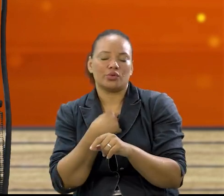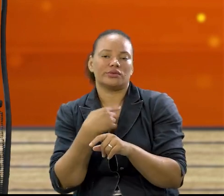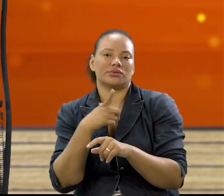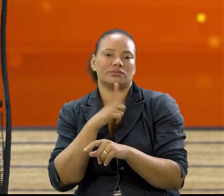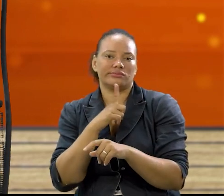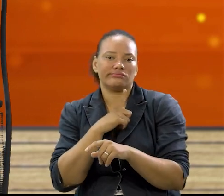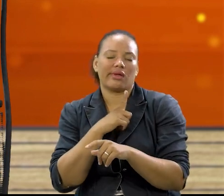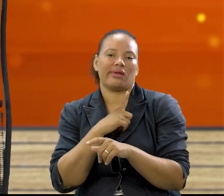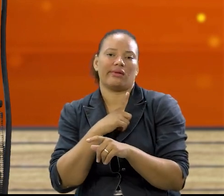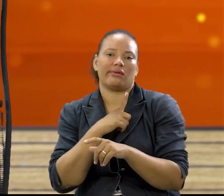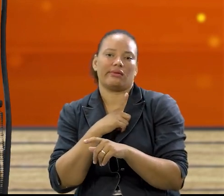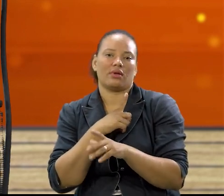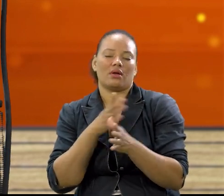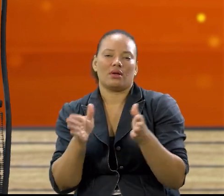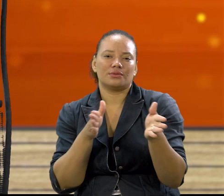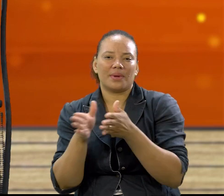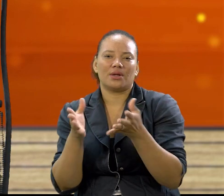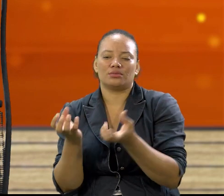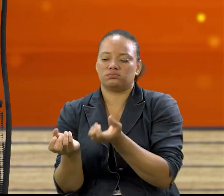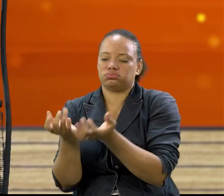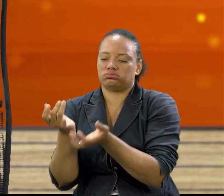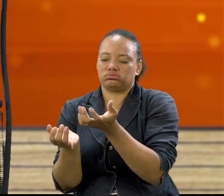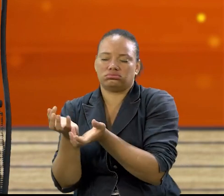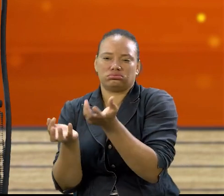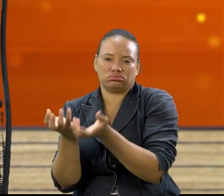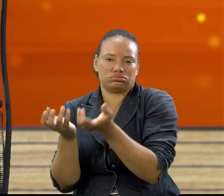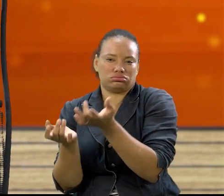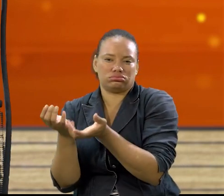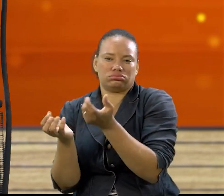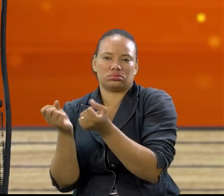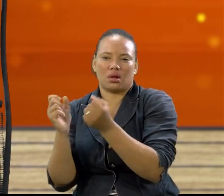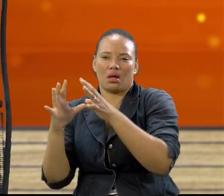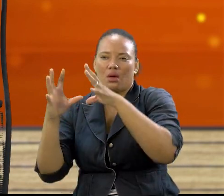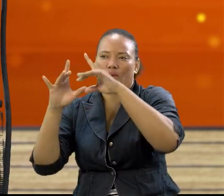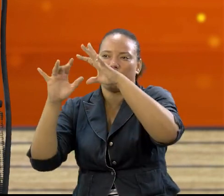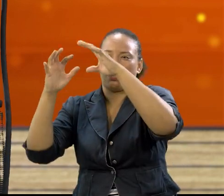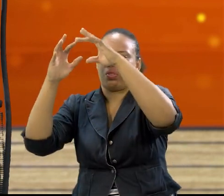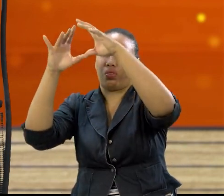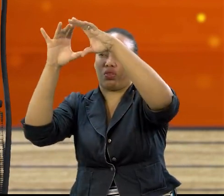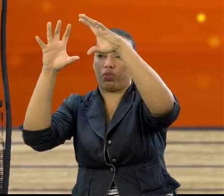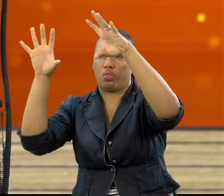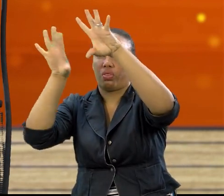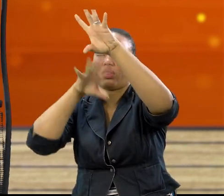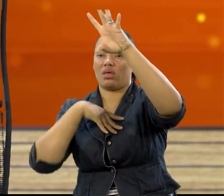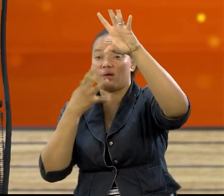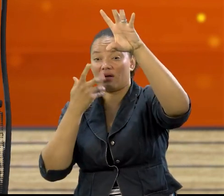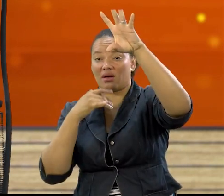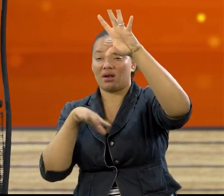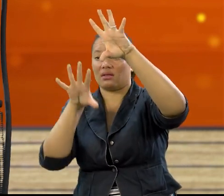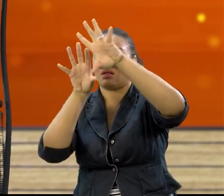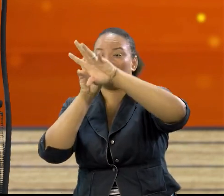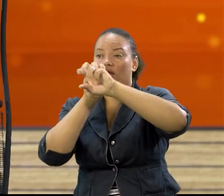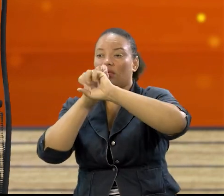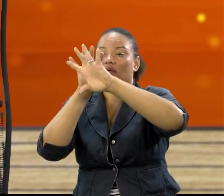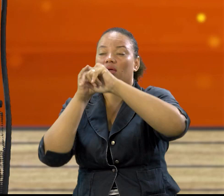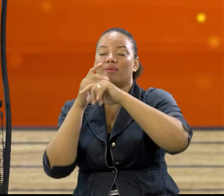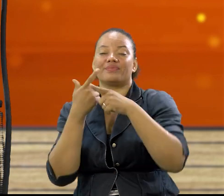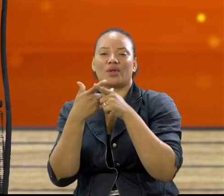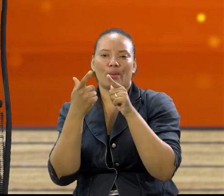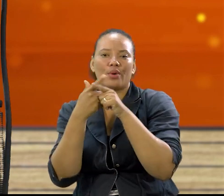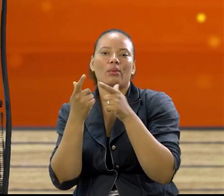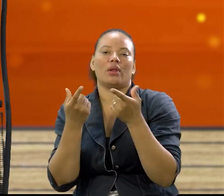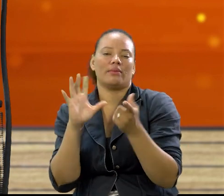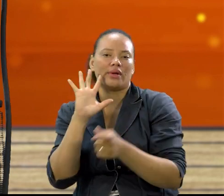em vigência desse dessa dessas condições climáticas e que acabam afetando o o